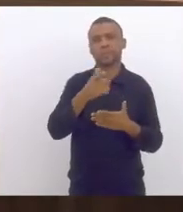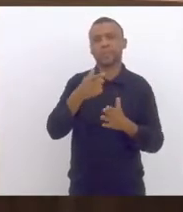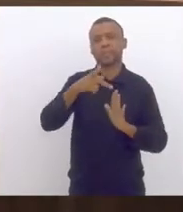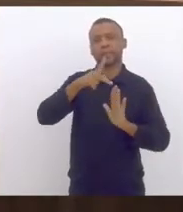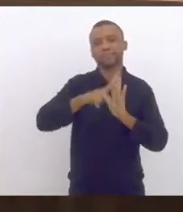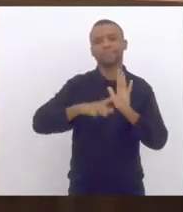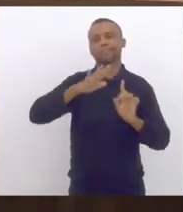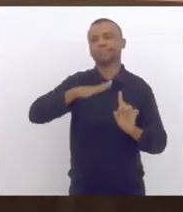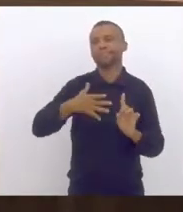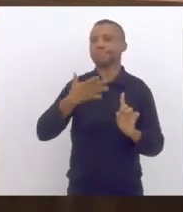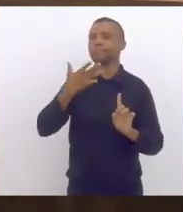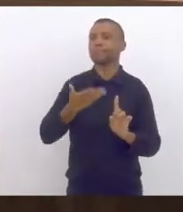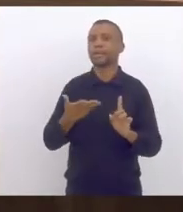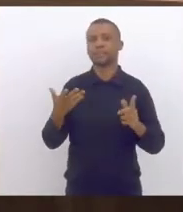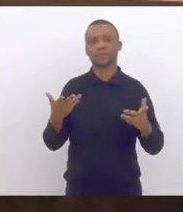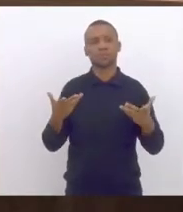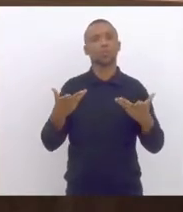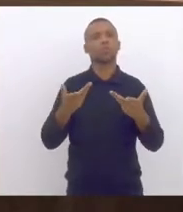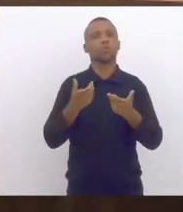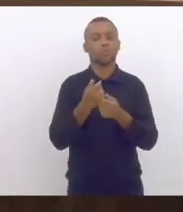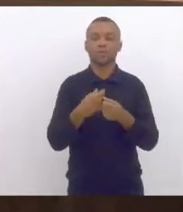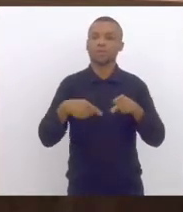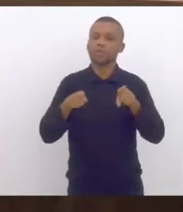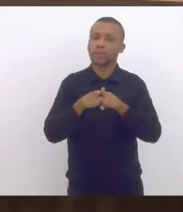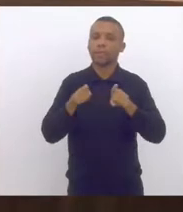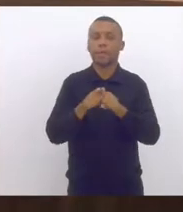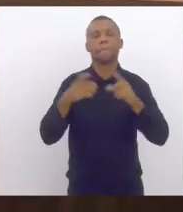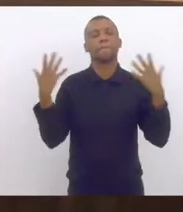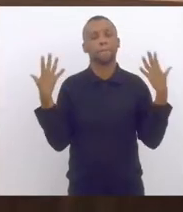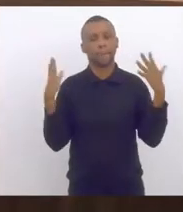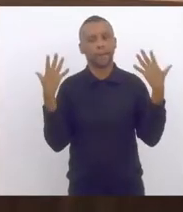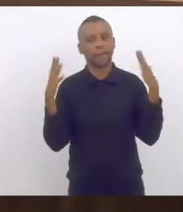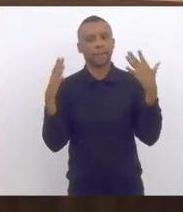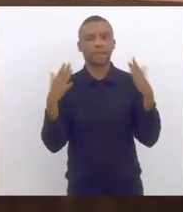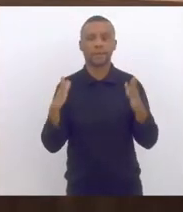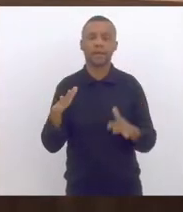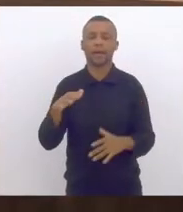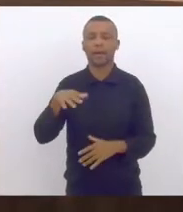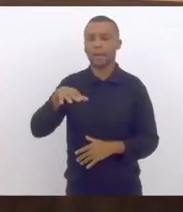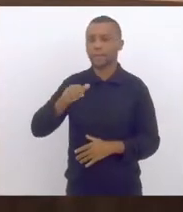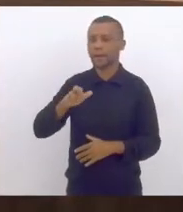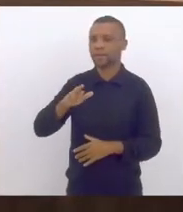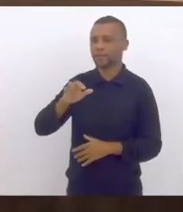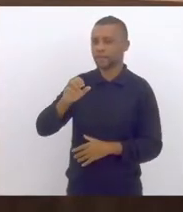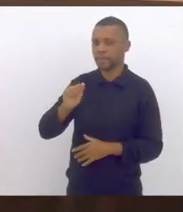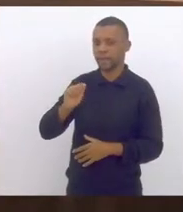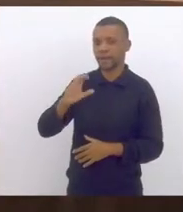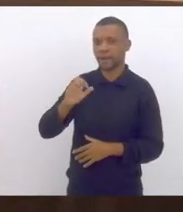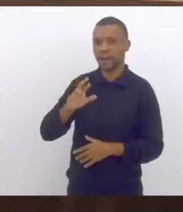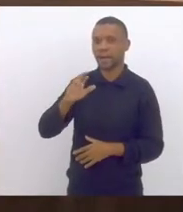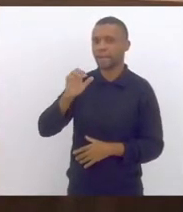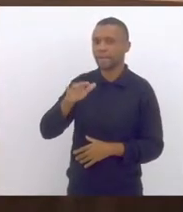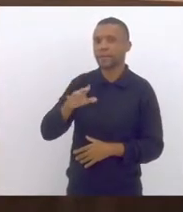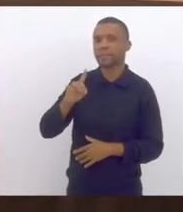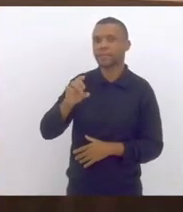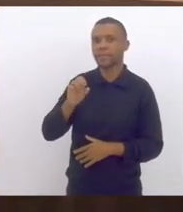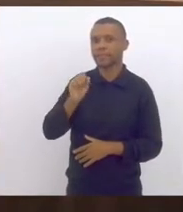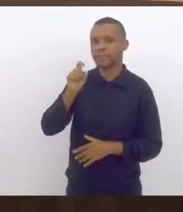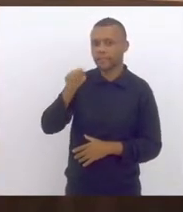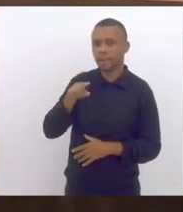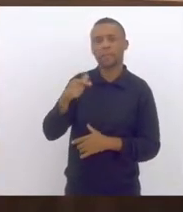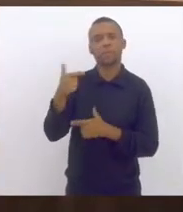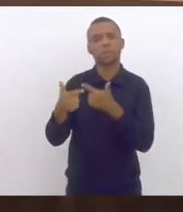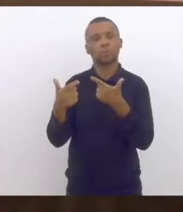excelente homenagem e parabenizar a doutora Maria Carmen de Sá pela sua excelente atuação.